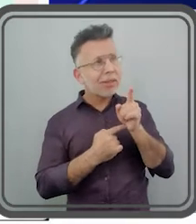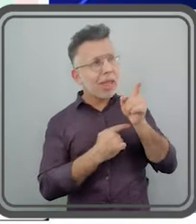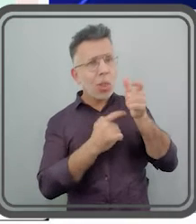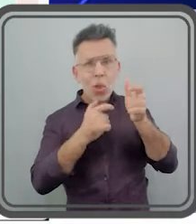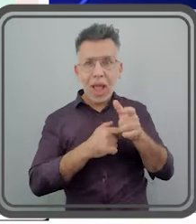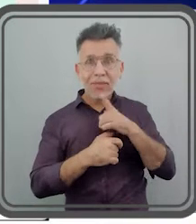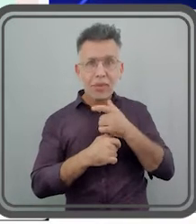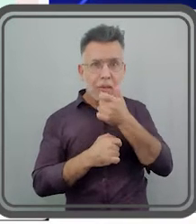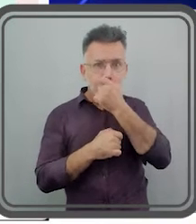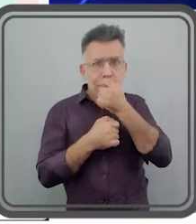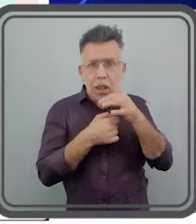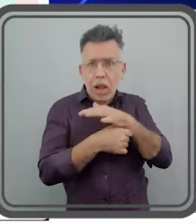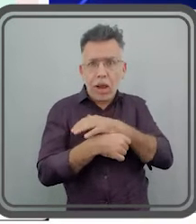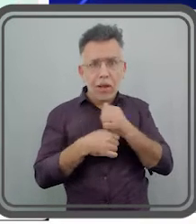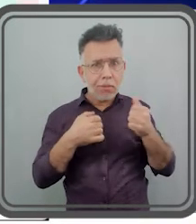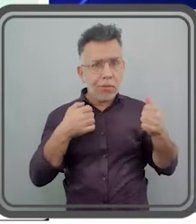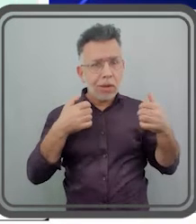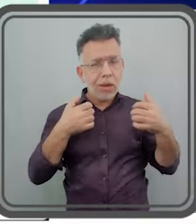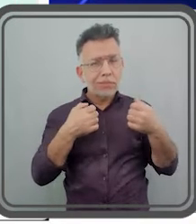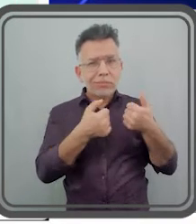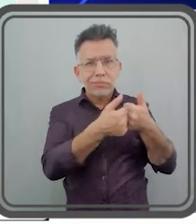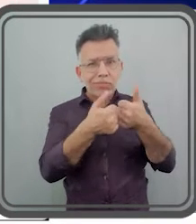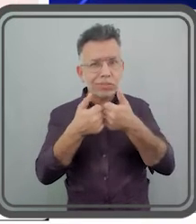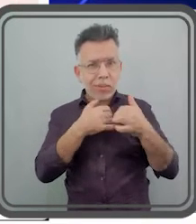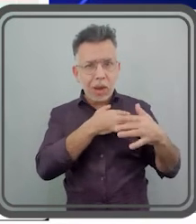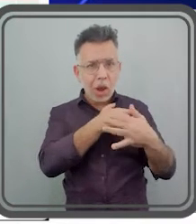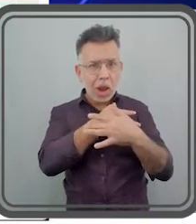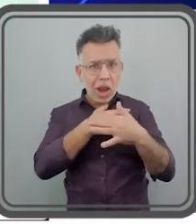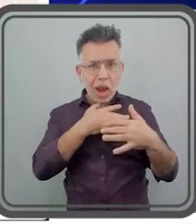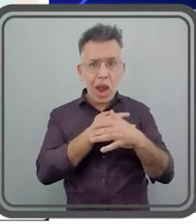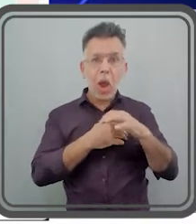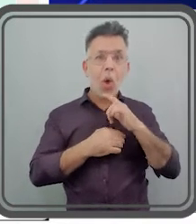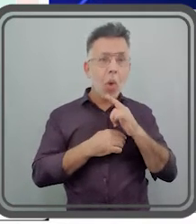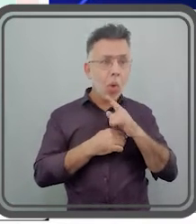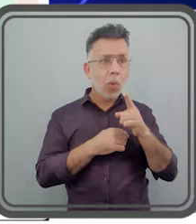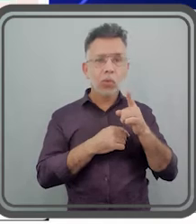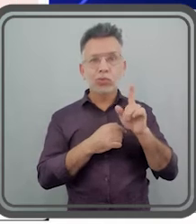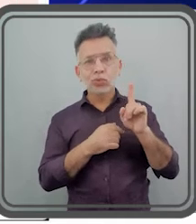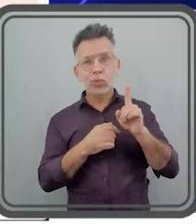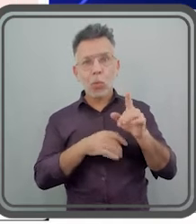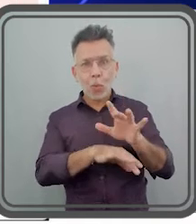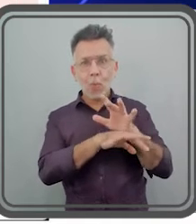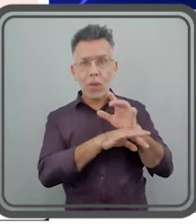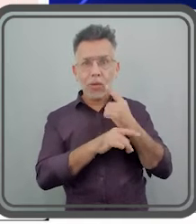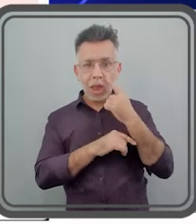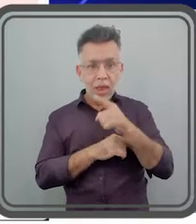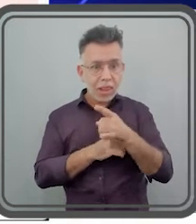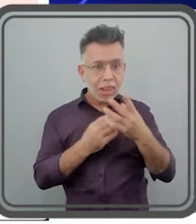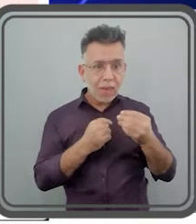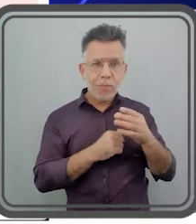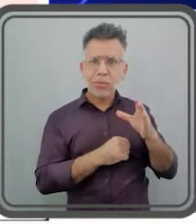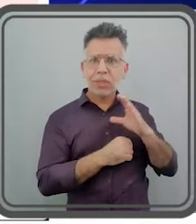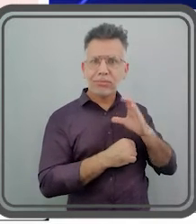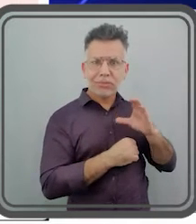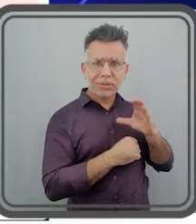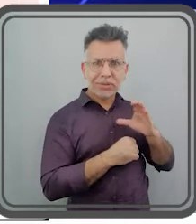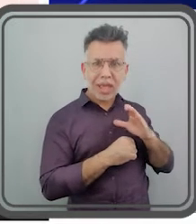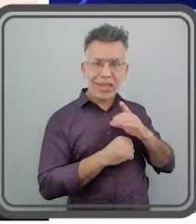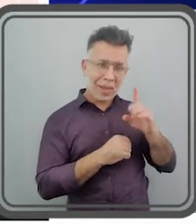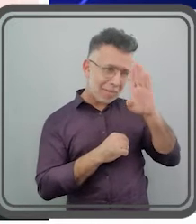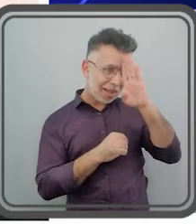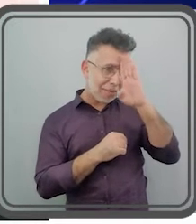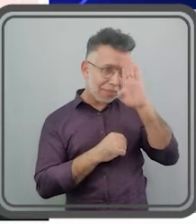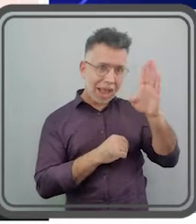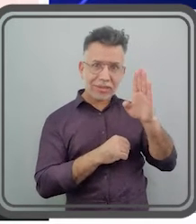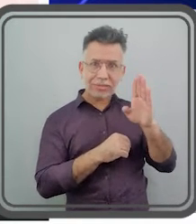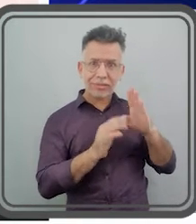aglomeração não né Tem muita gente buscando aquele mesmo destino ou não e tem muita cidade aqui nessa estrada é basicamente os principais Destinos